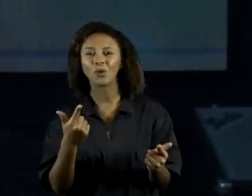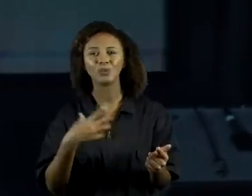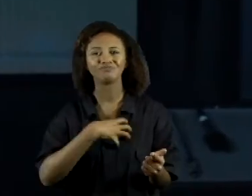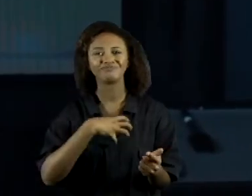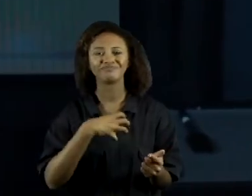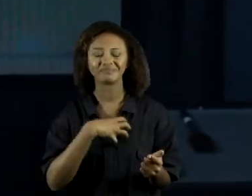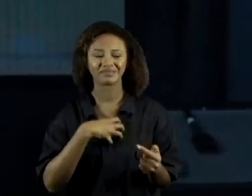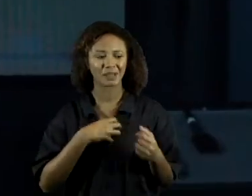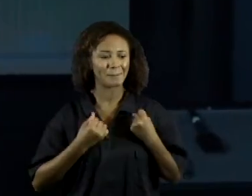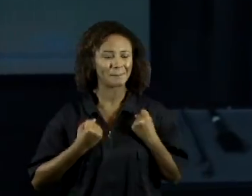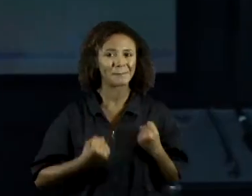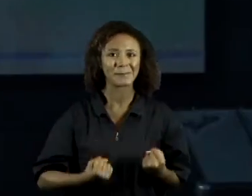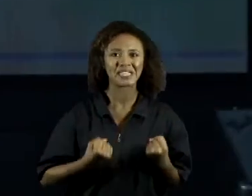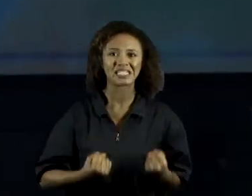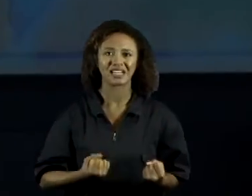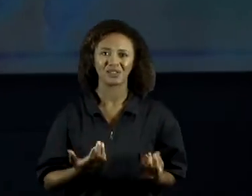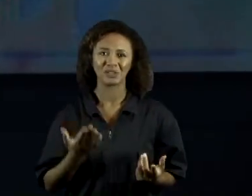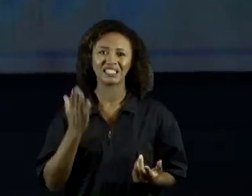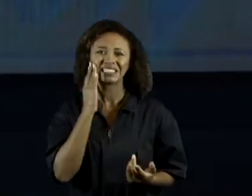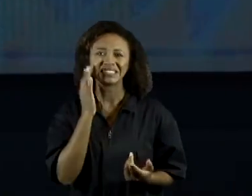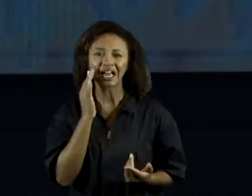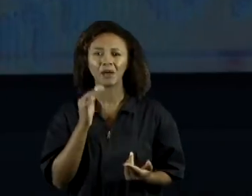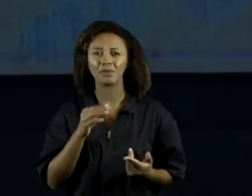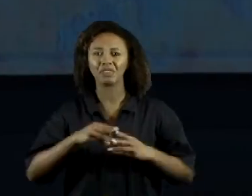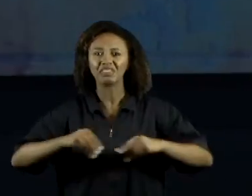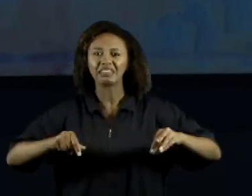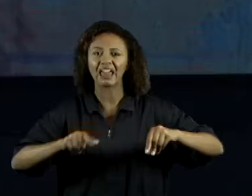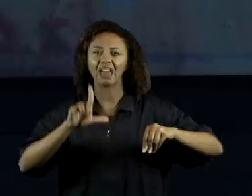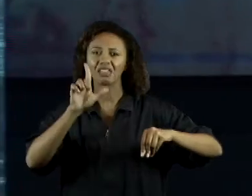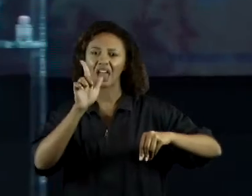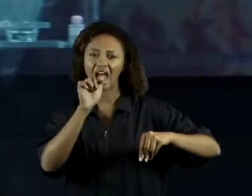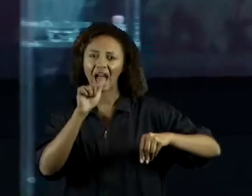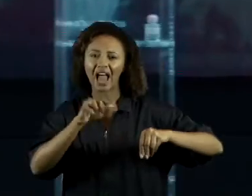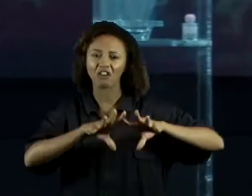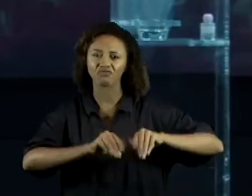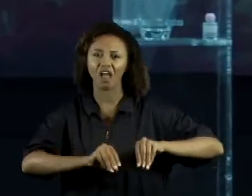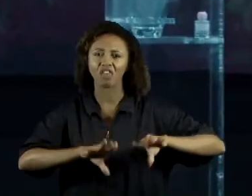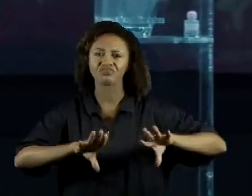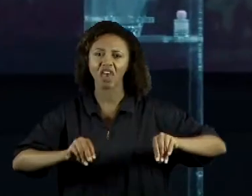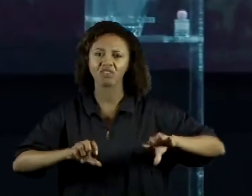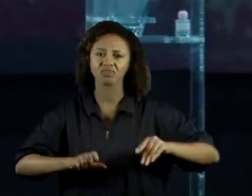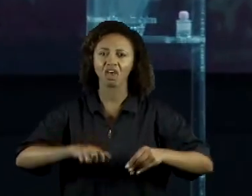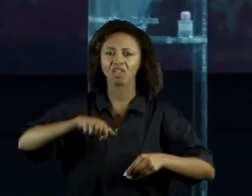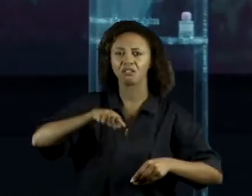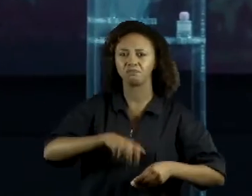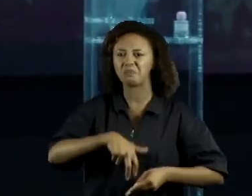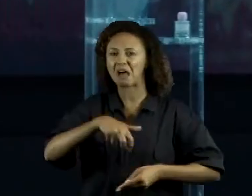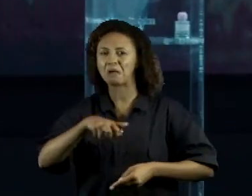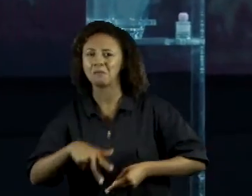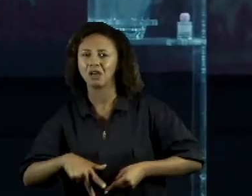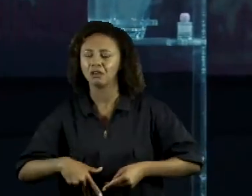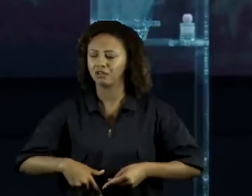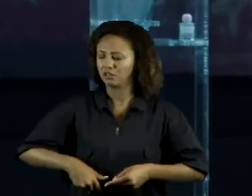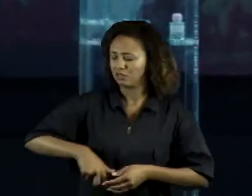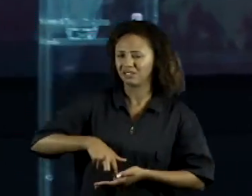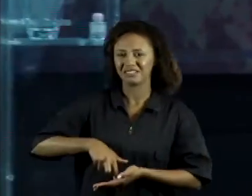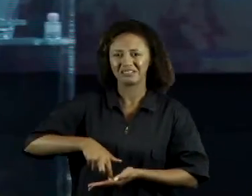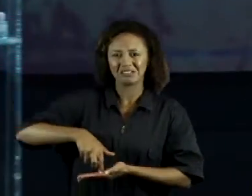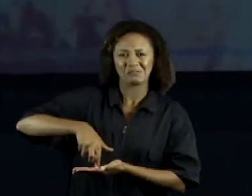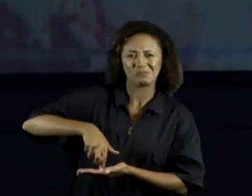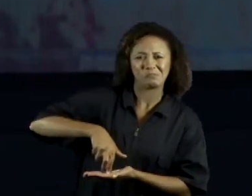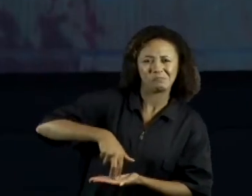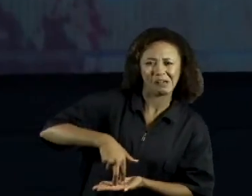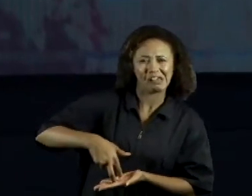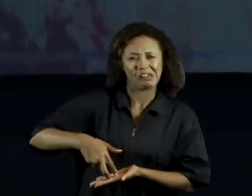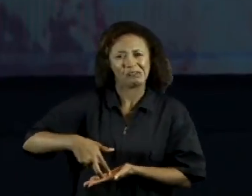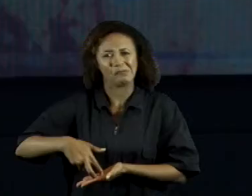É pesado. Mas quando você está no propósito de Deus, é como você estar numa corrente que te